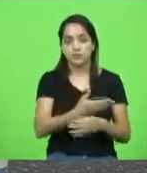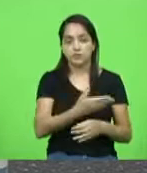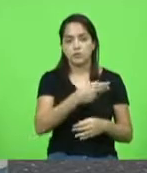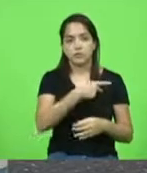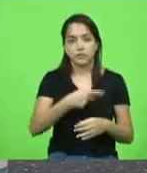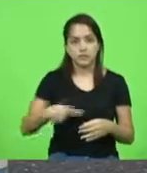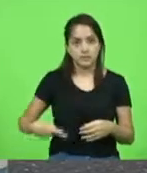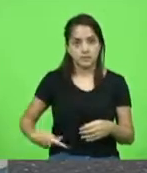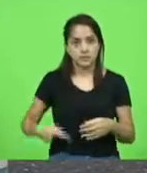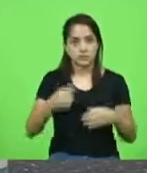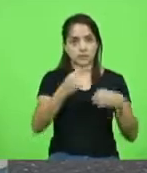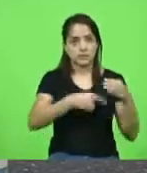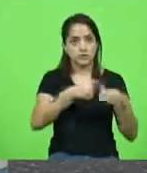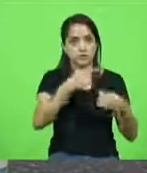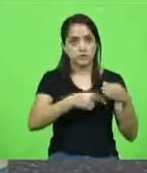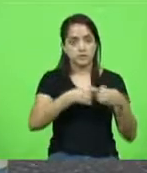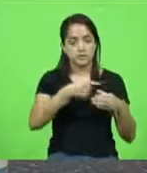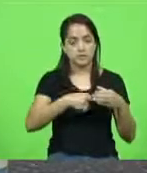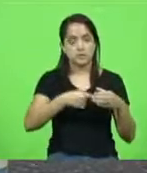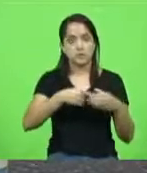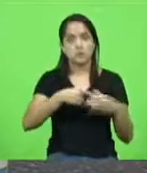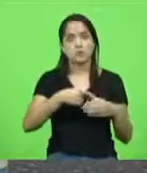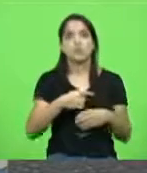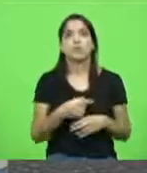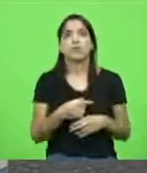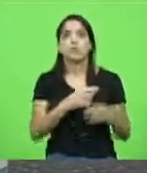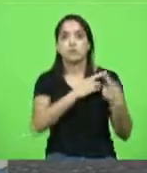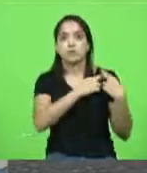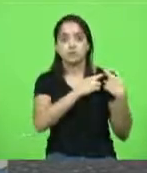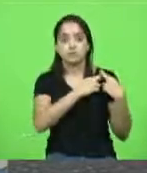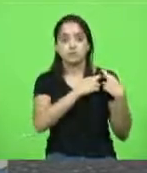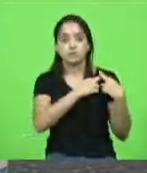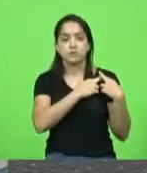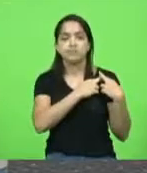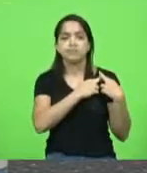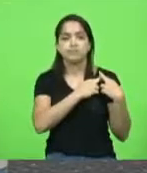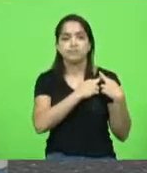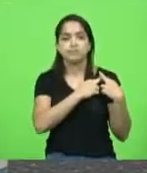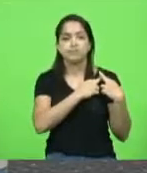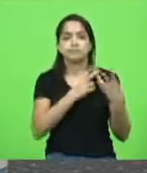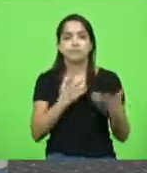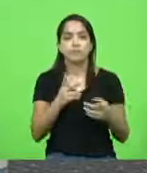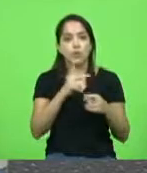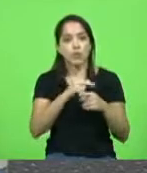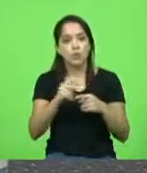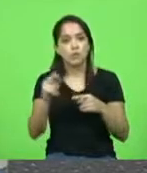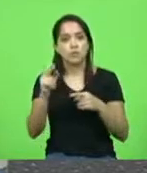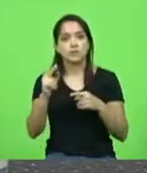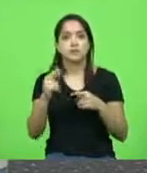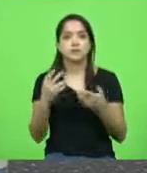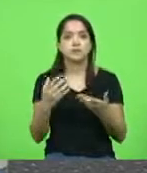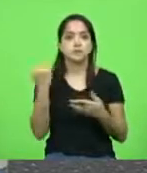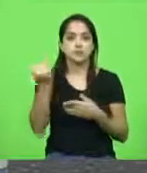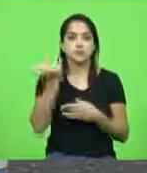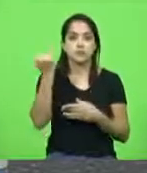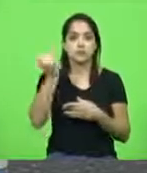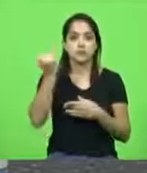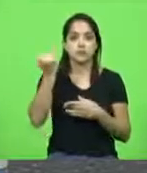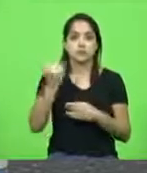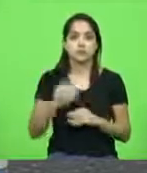denor foi responsável por grandes conquistas do nosso grande oeste de Santa